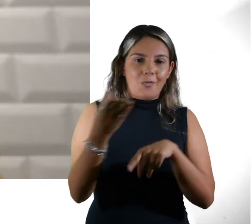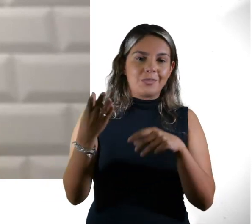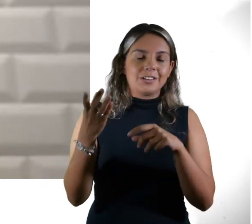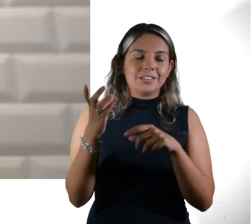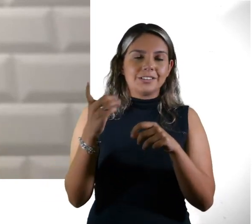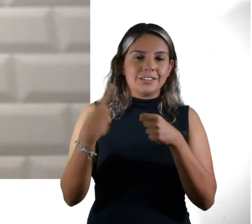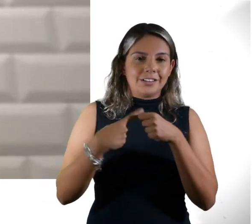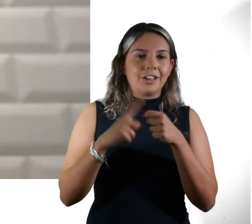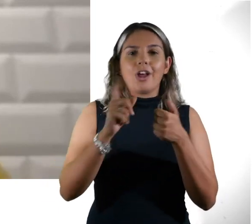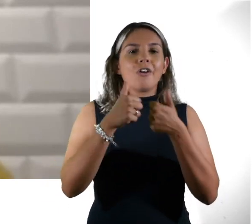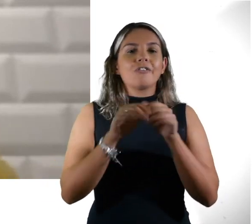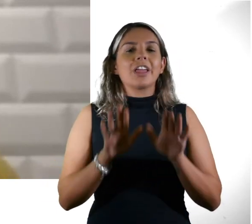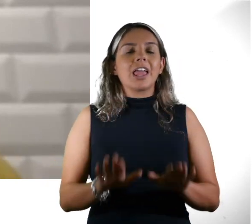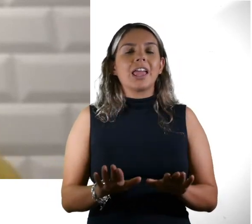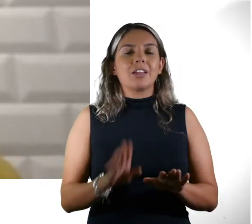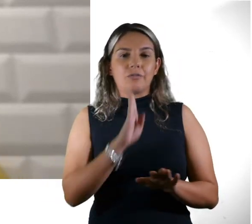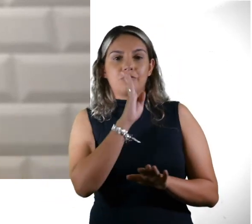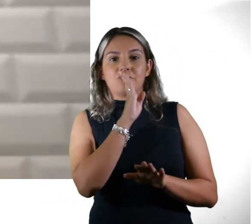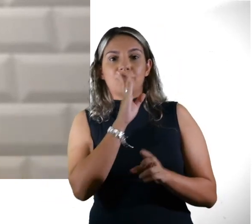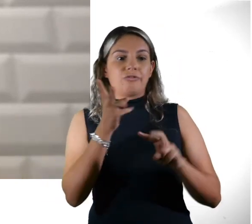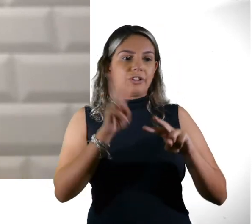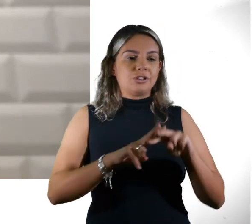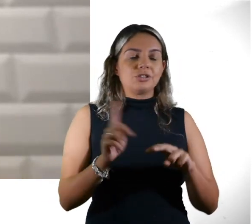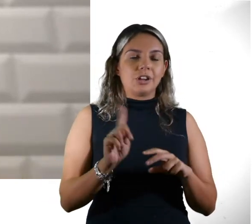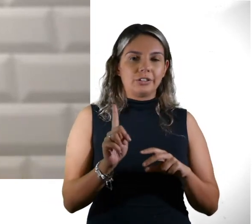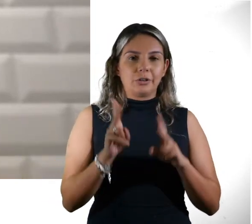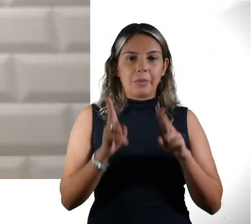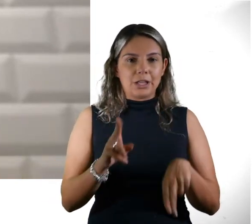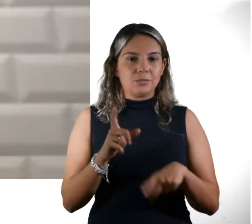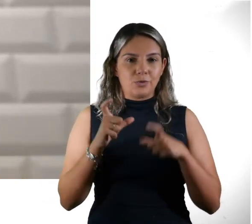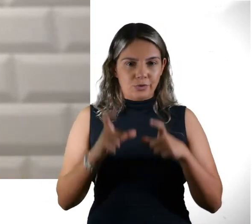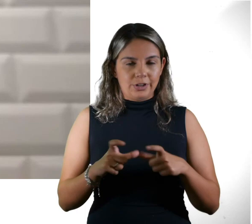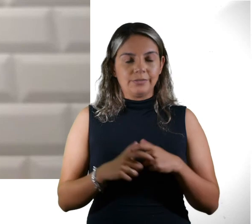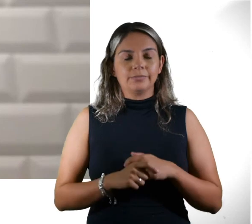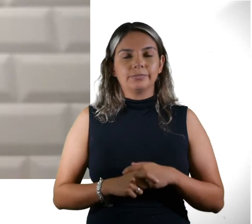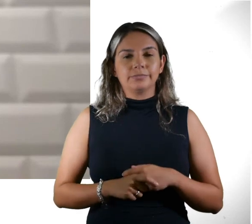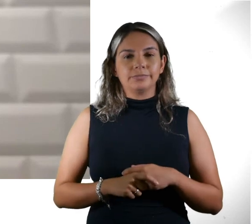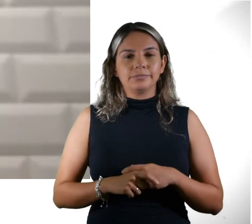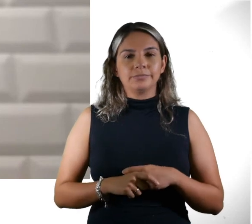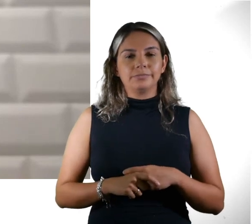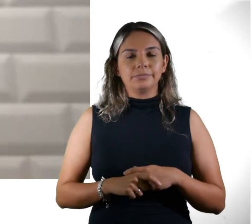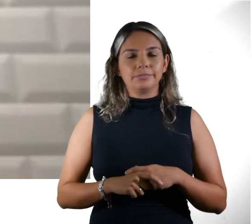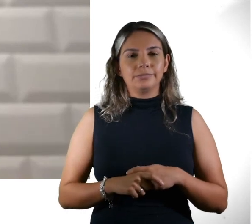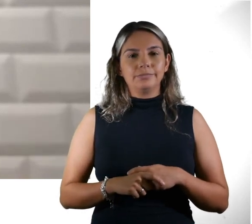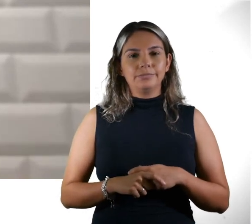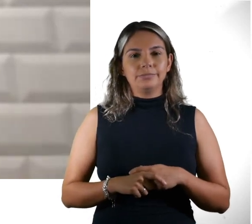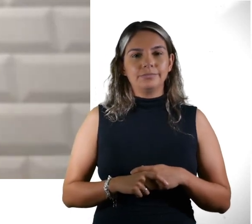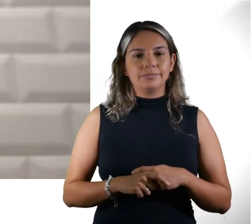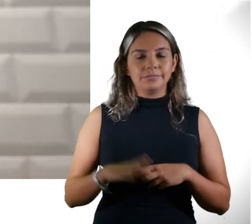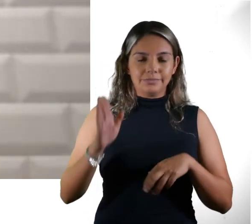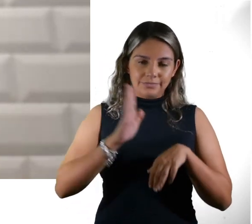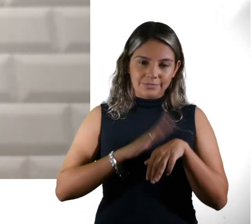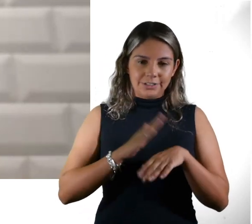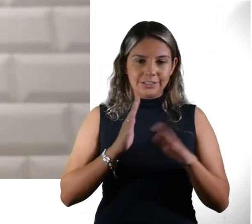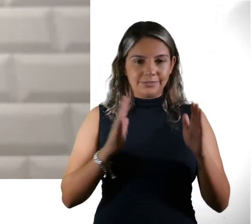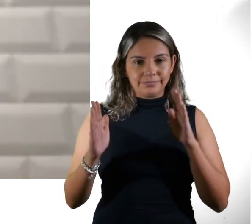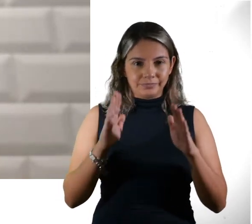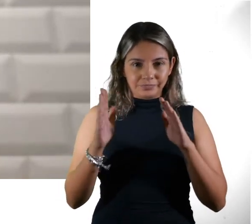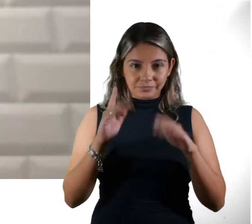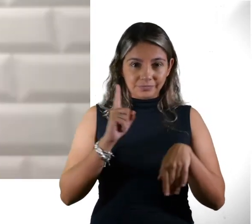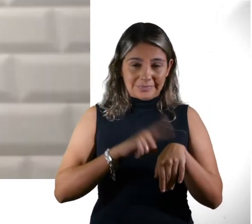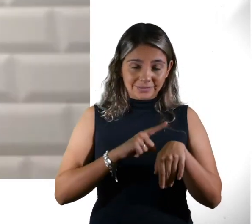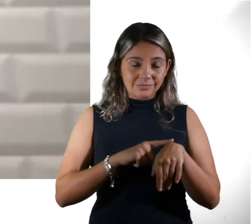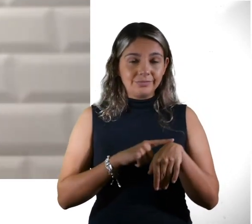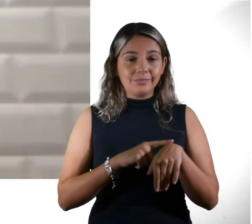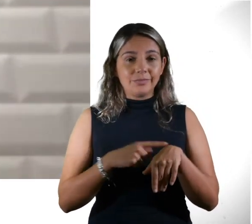não fiquei fechado este tempo todo no mesmo lugar. Tenho andado, enfim, passando mais tempo do que é costume, porque é